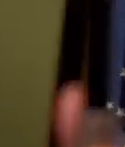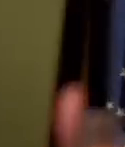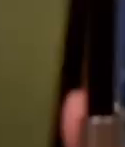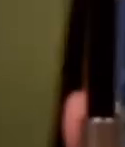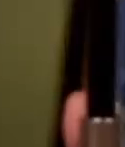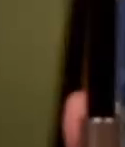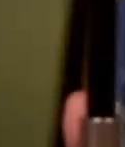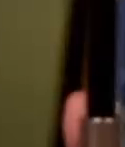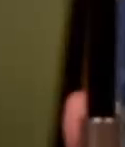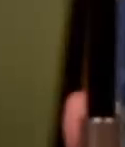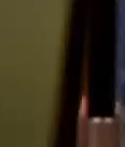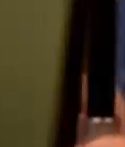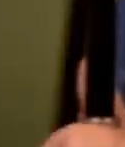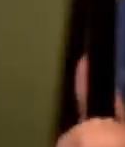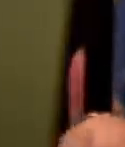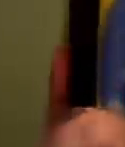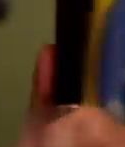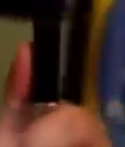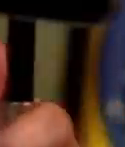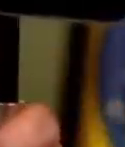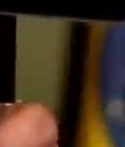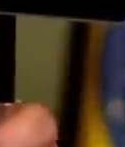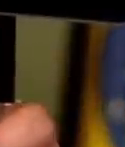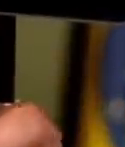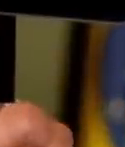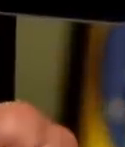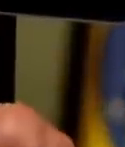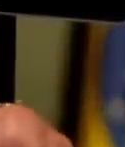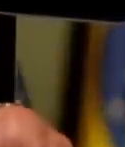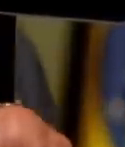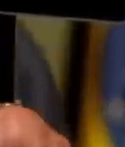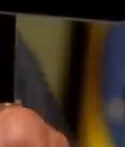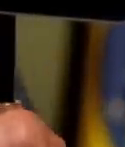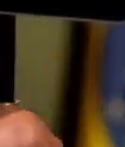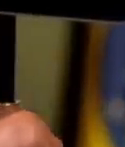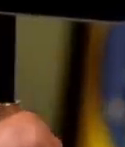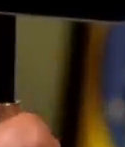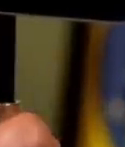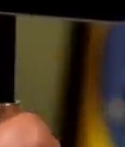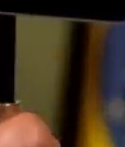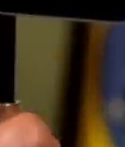porque o negócio fica mais mais quente vamos lá então a senhora quiser respeitar a Câmera Legislativa